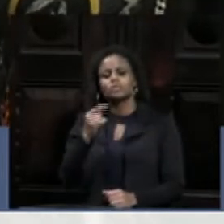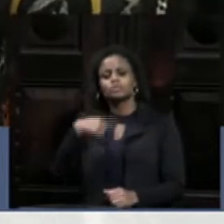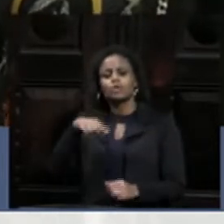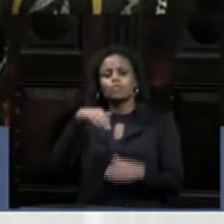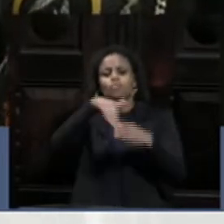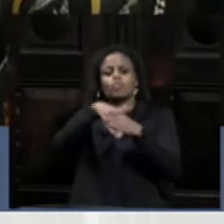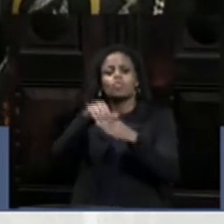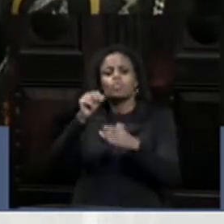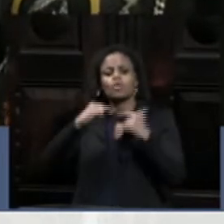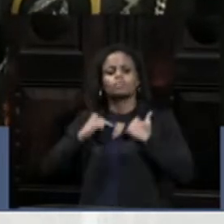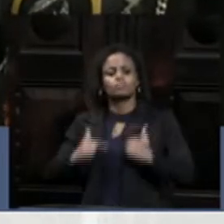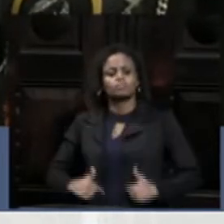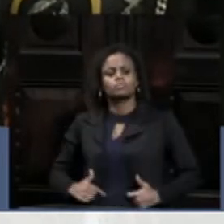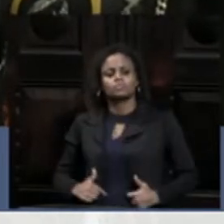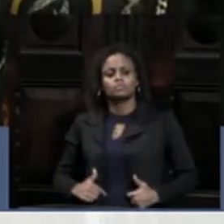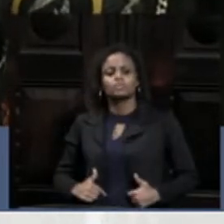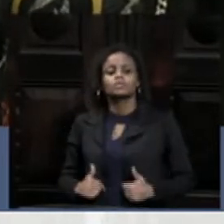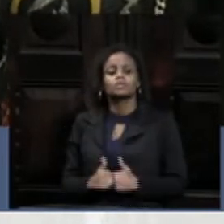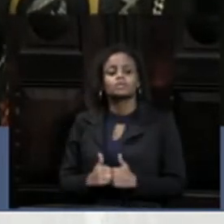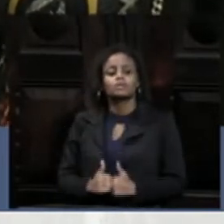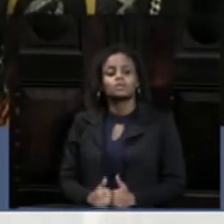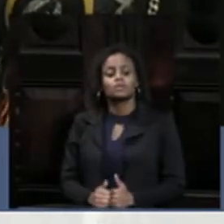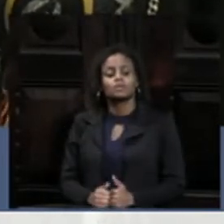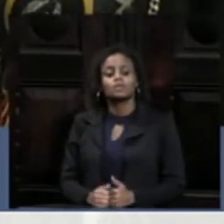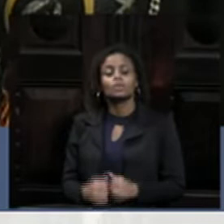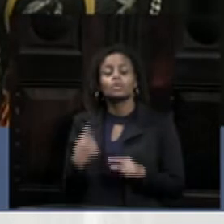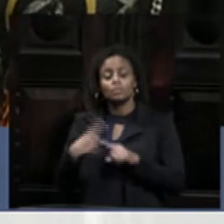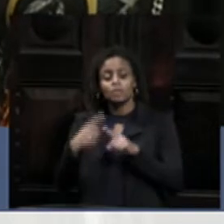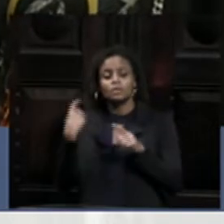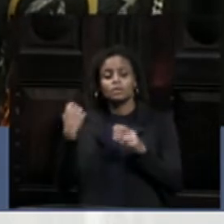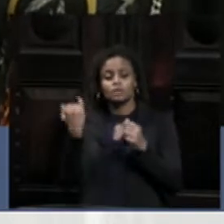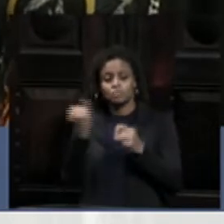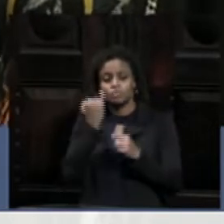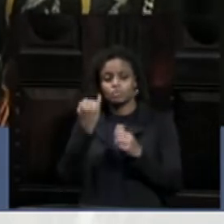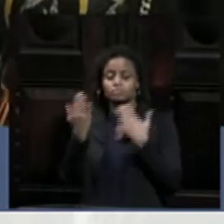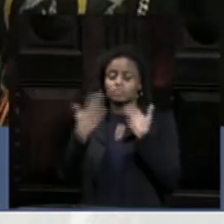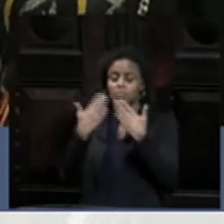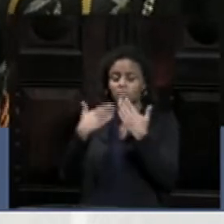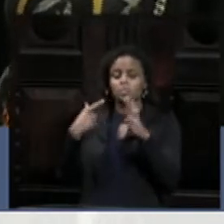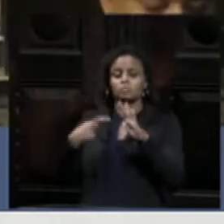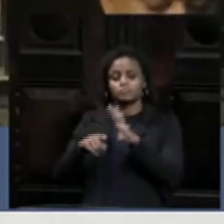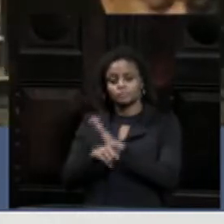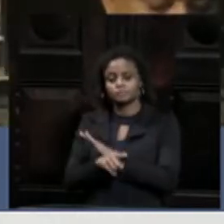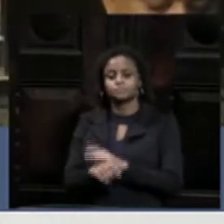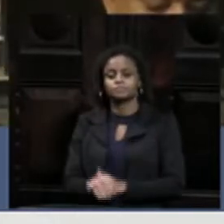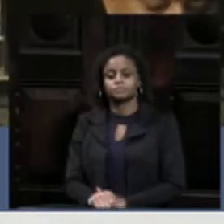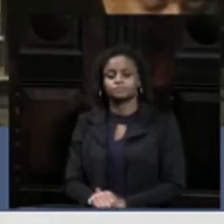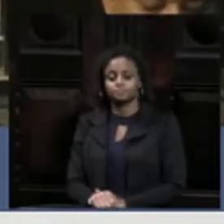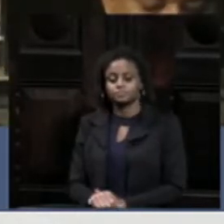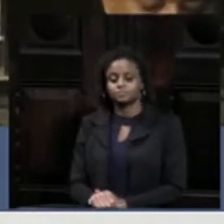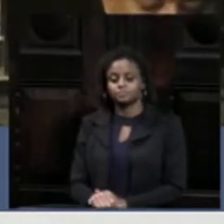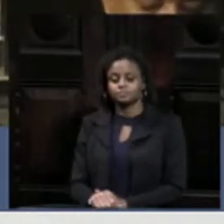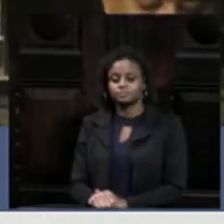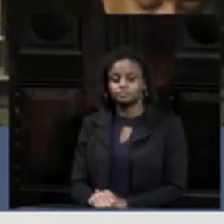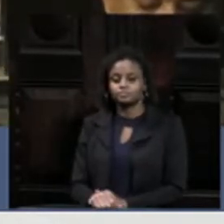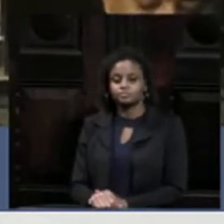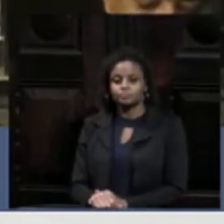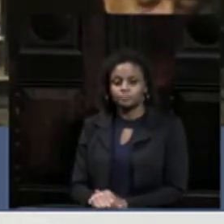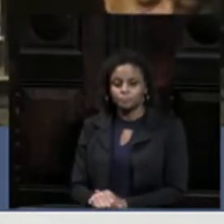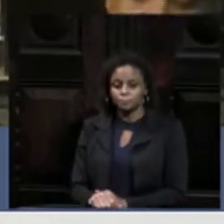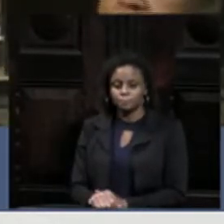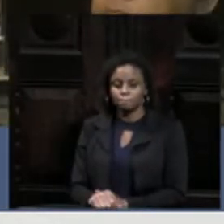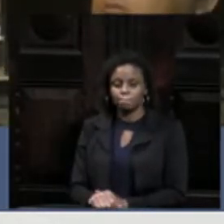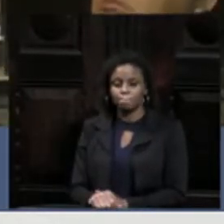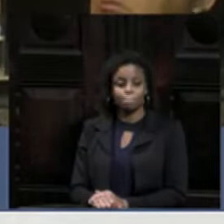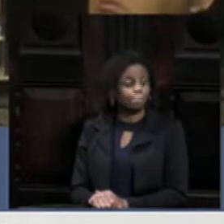gente deveria ter mais calma, até para que o projeto possa ser o melhor possível, mais debatido aqui na casa. Senhor presidente. Deputado Paulo Ramos foi citado.